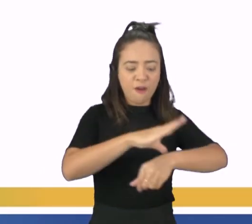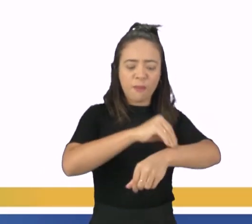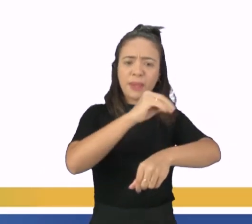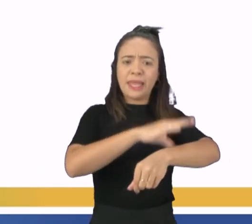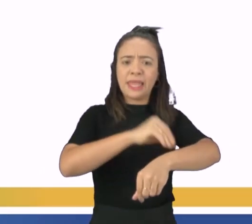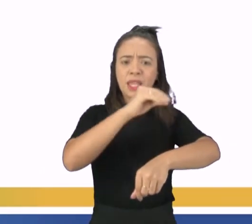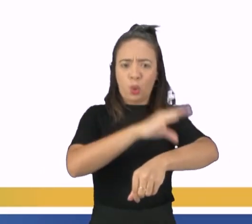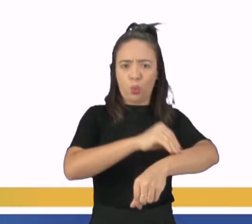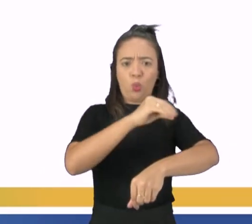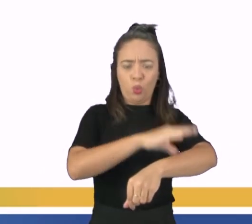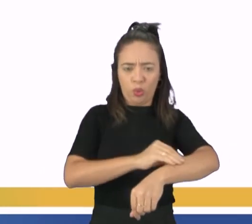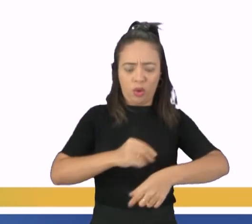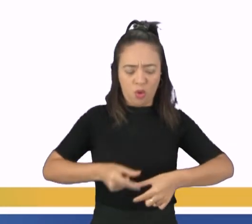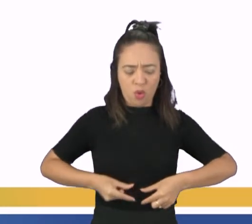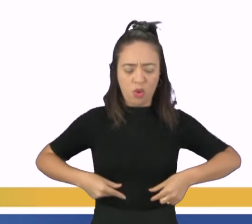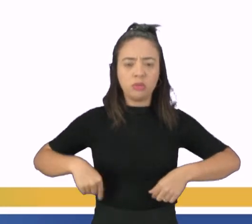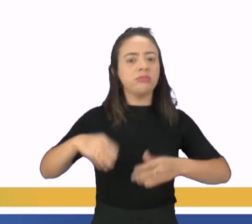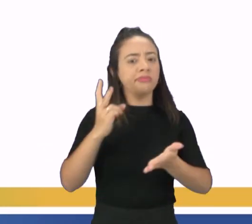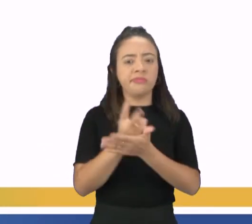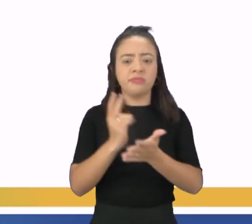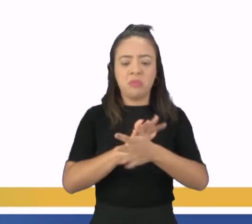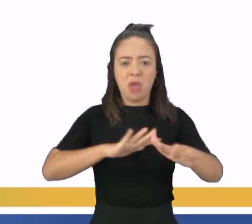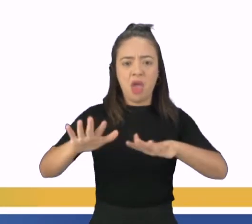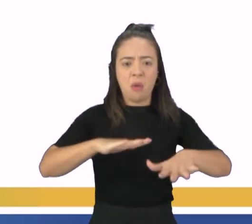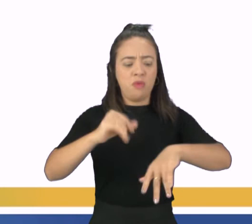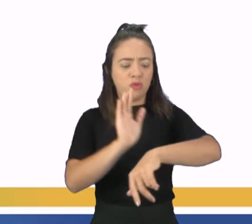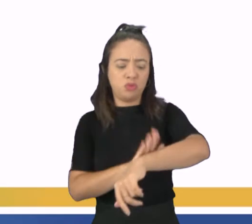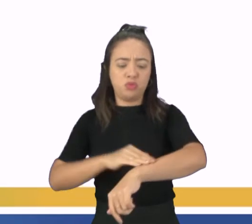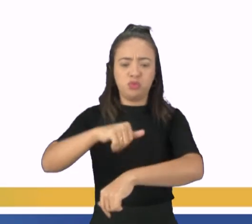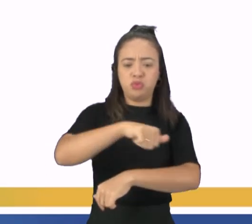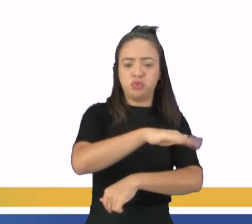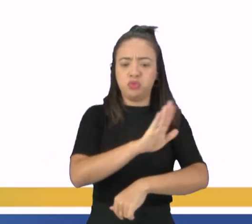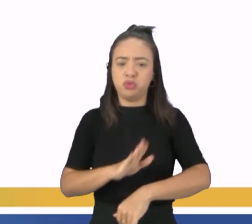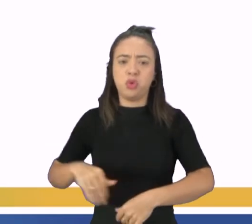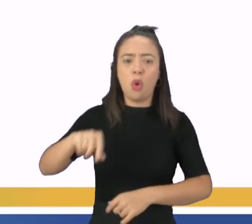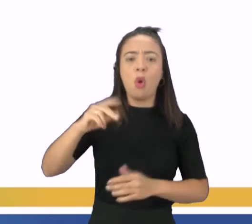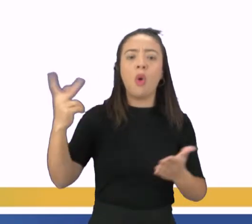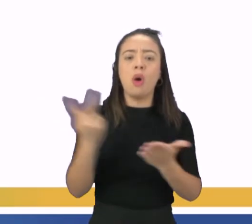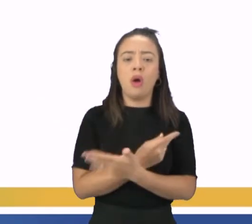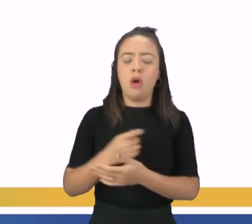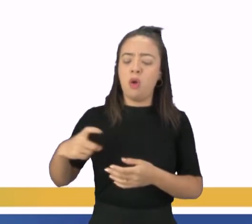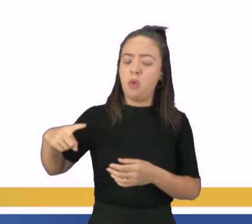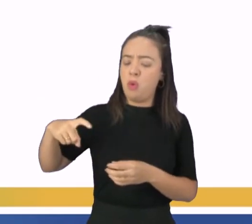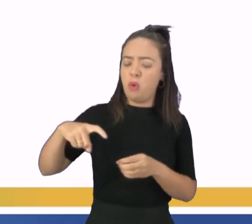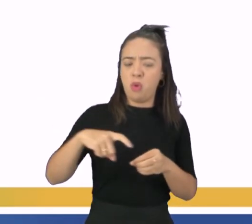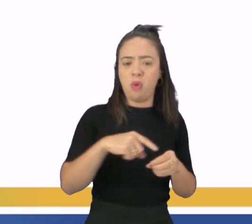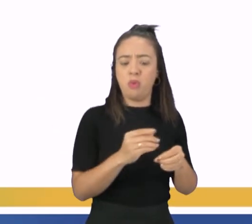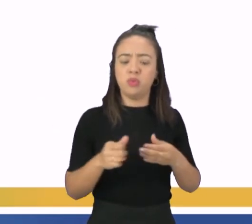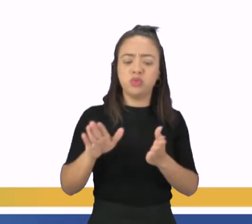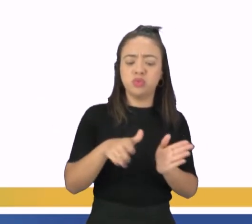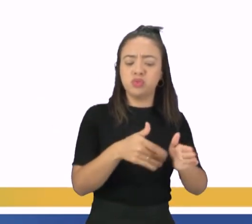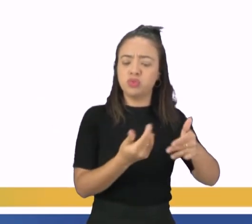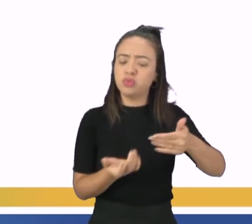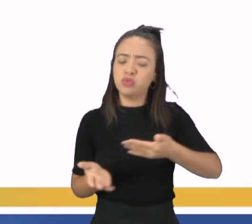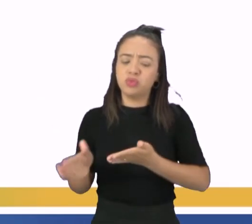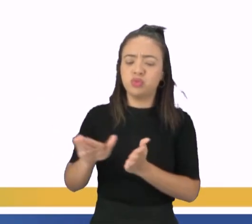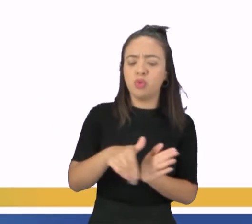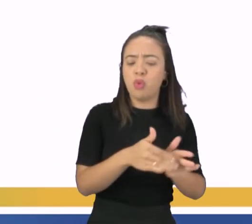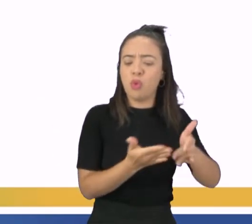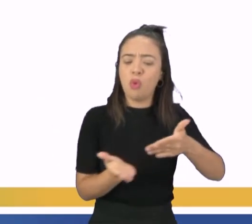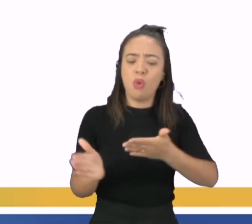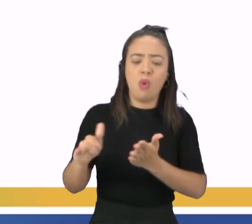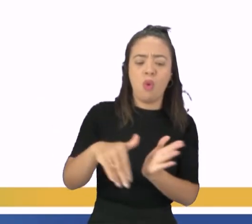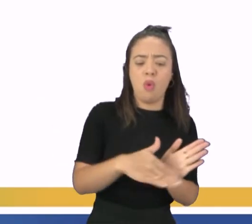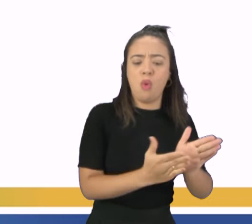E esses cílios, eles se movimentam e vão empurrando o zigoto até que ele chegue ao útero, tá? Então ele é levado, mas a gente